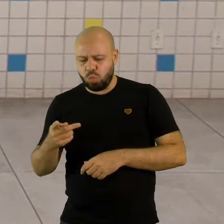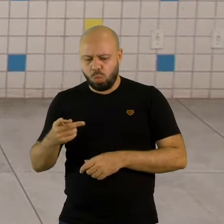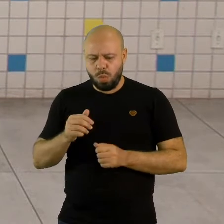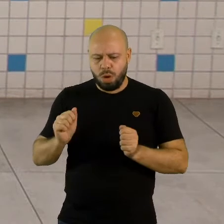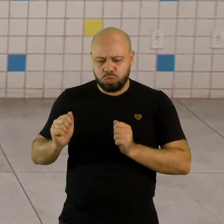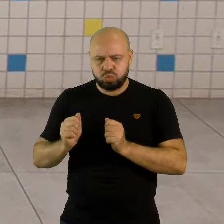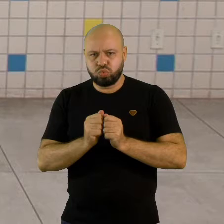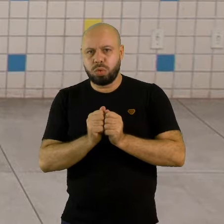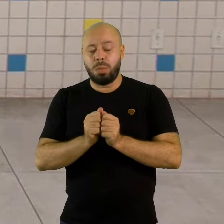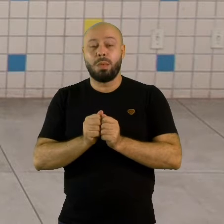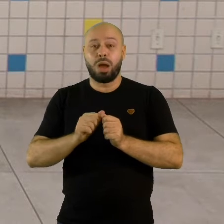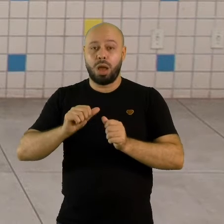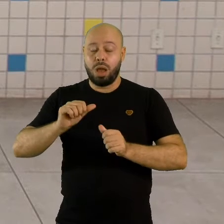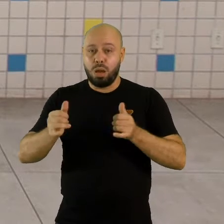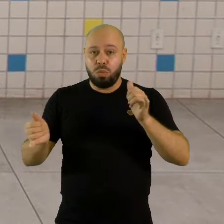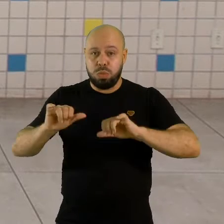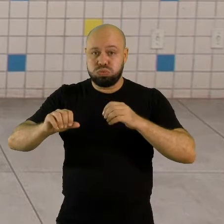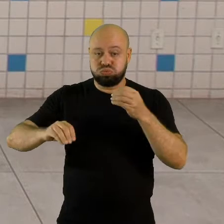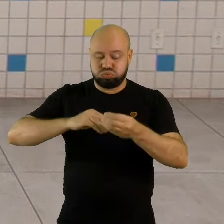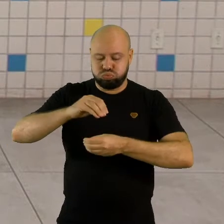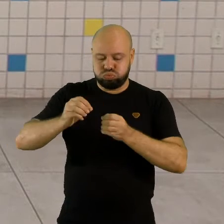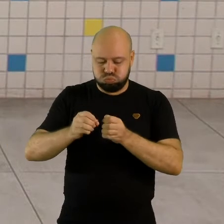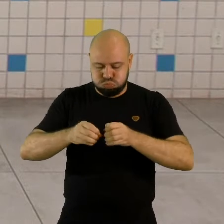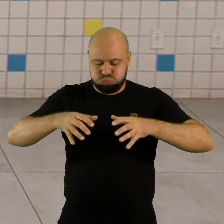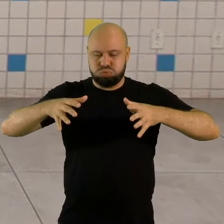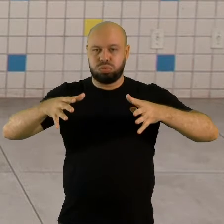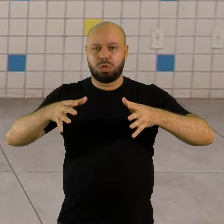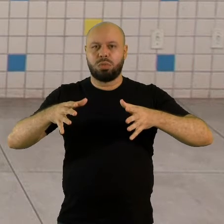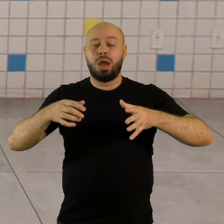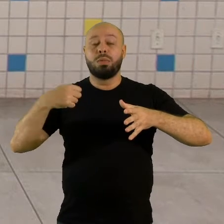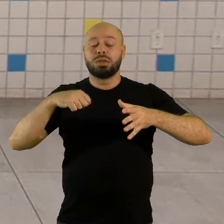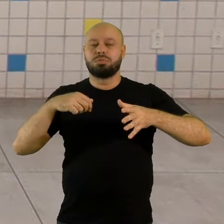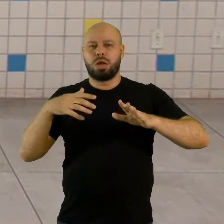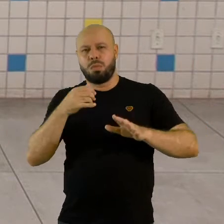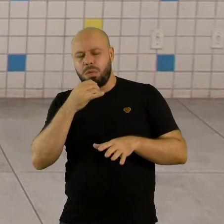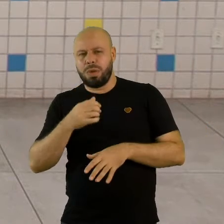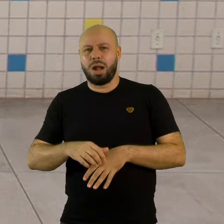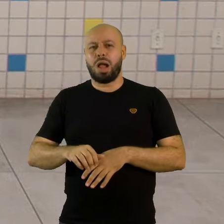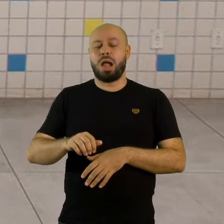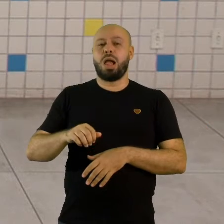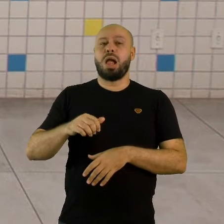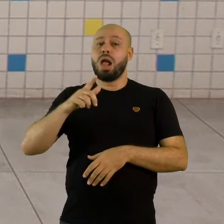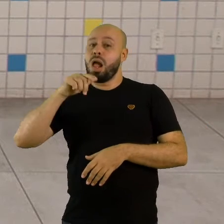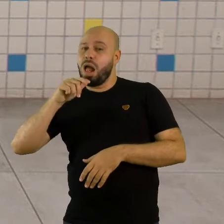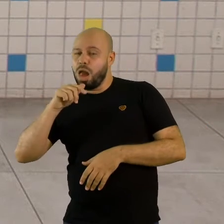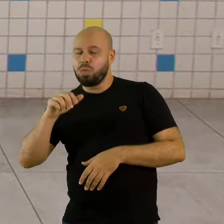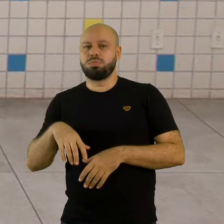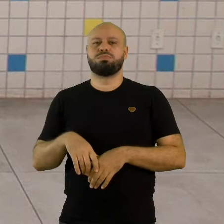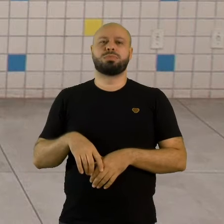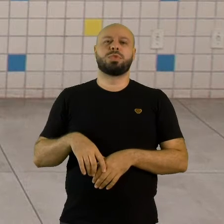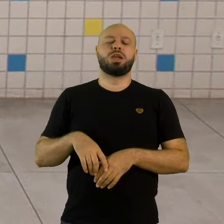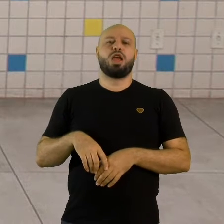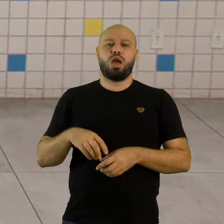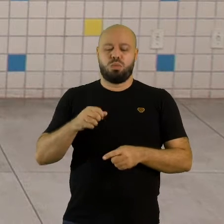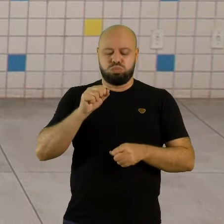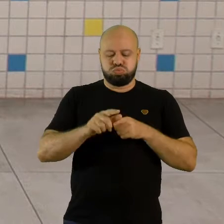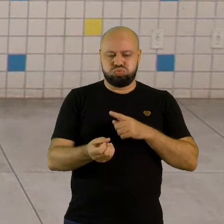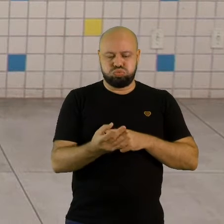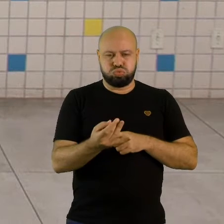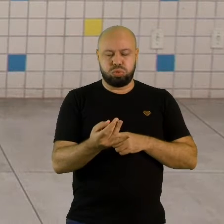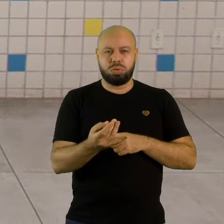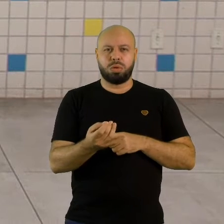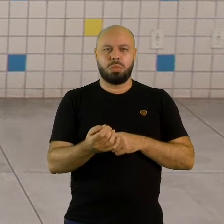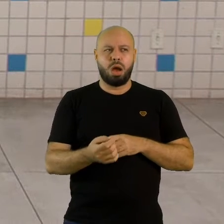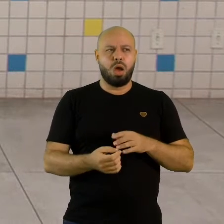reação química dela, é a seguinte: eu tenho água, faísca e oxigênio. Vai ter uma reação